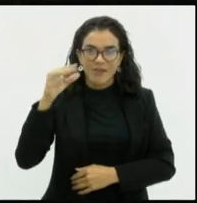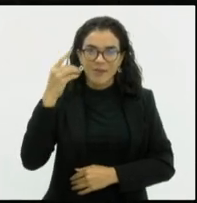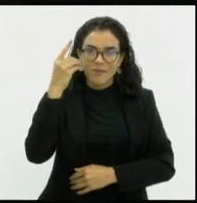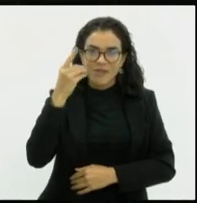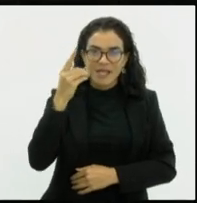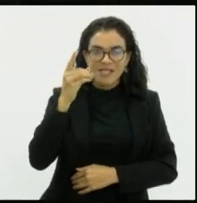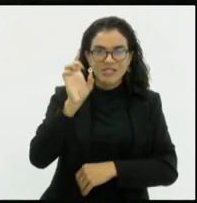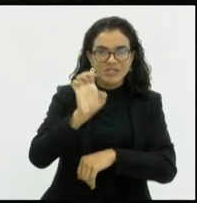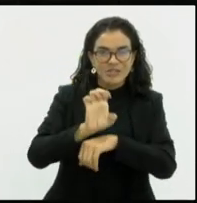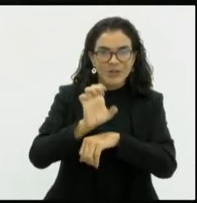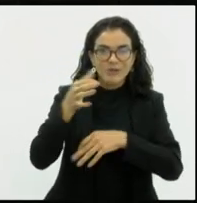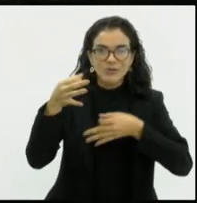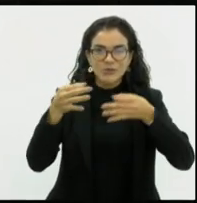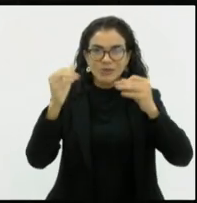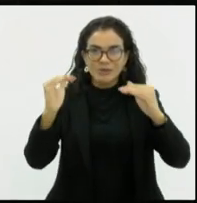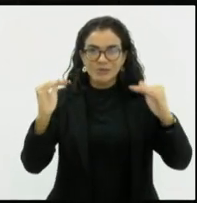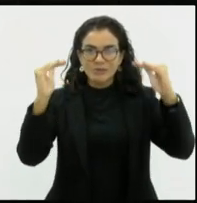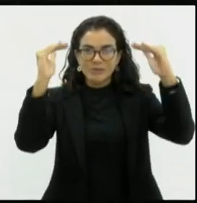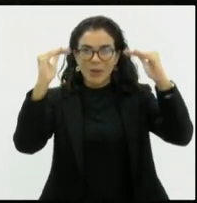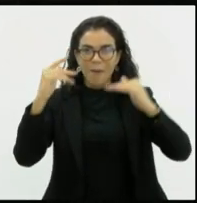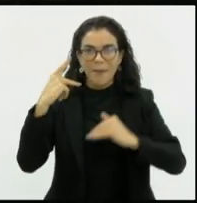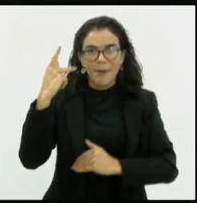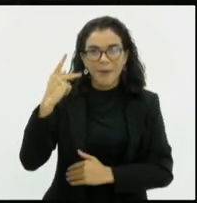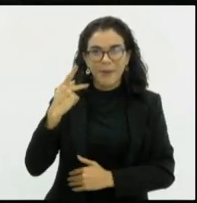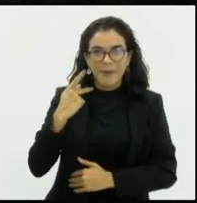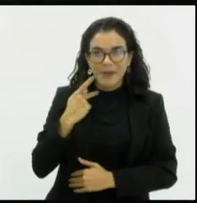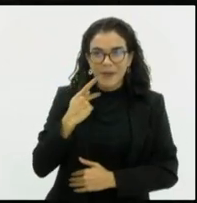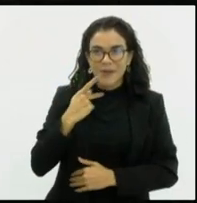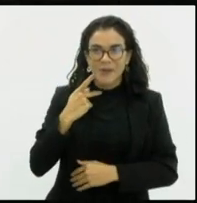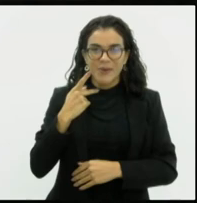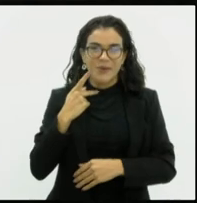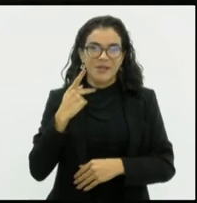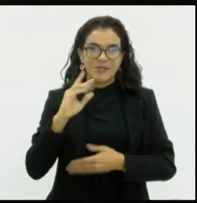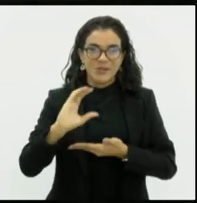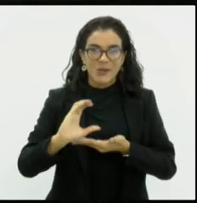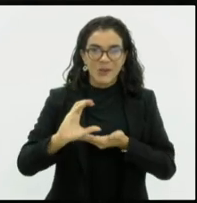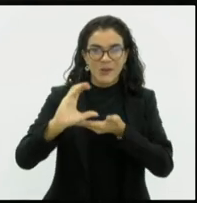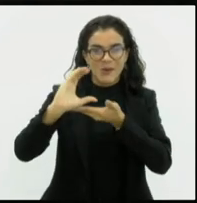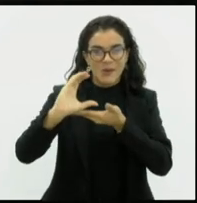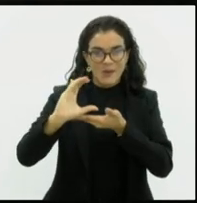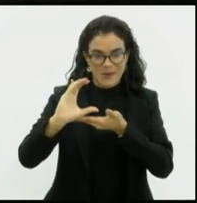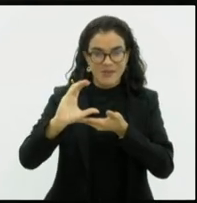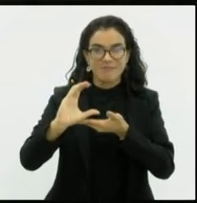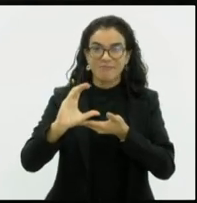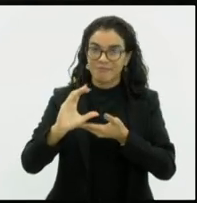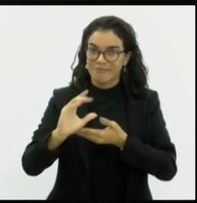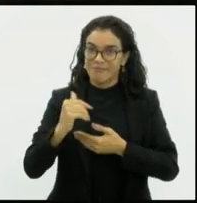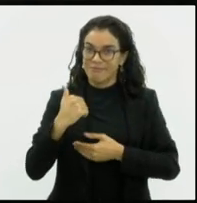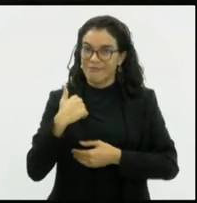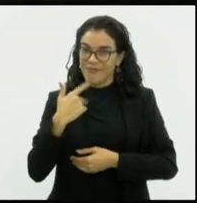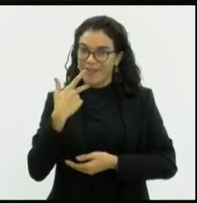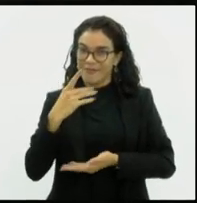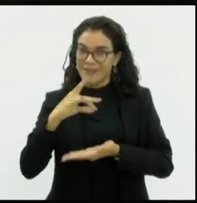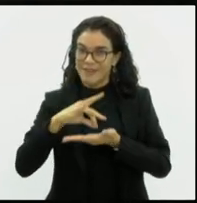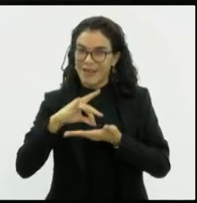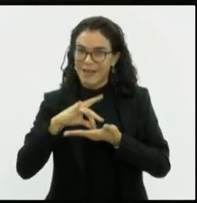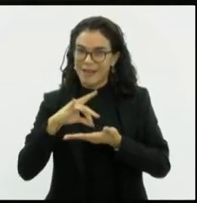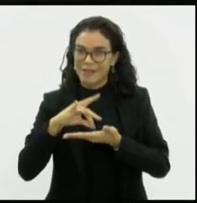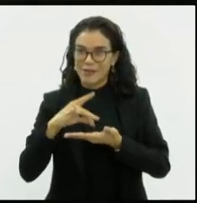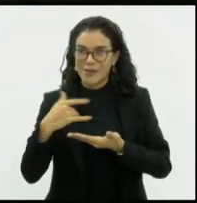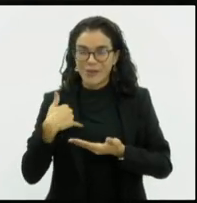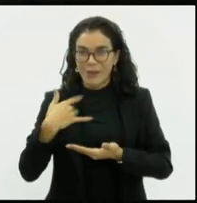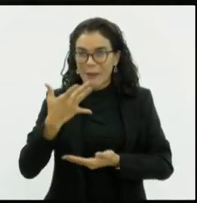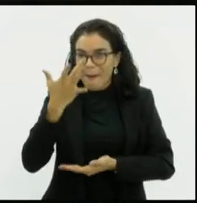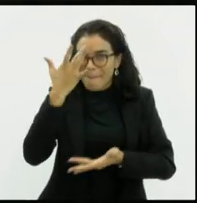estaduais, desembargadores, procuradores, conselheiros, e confesso que eu não vou recordar o nome